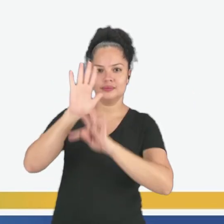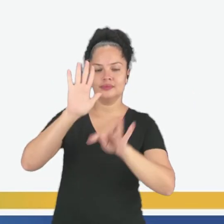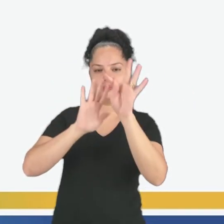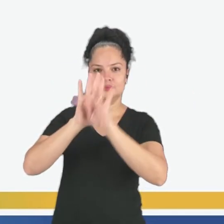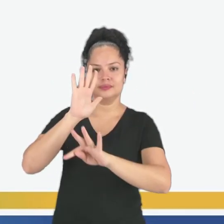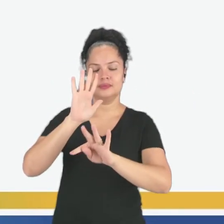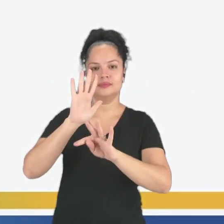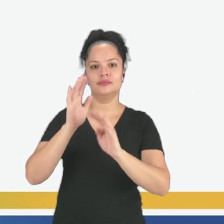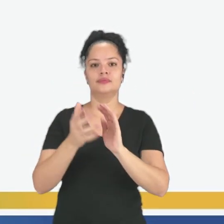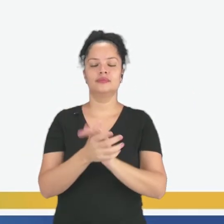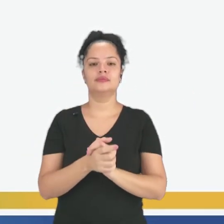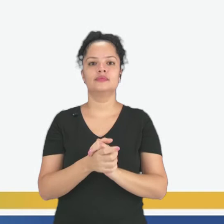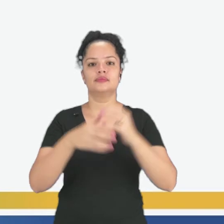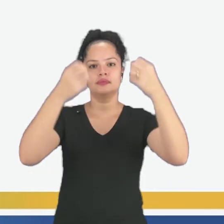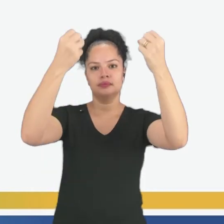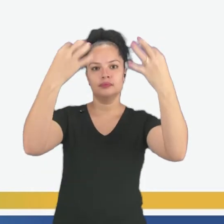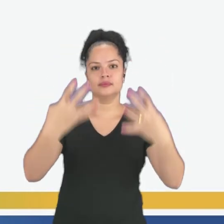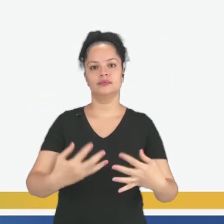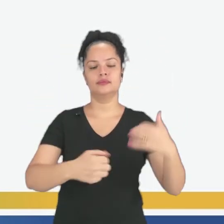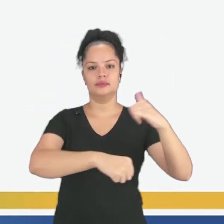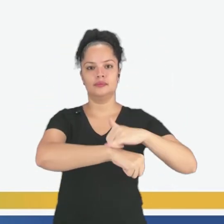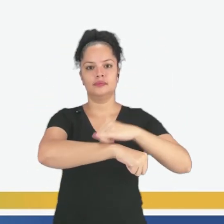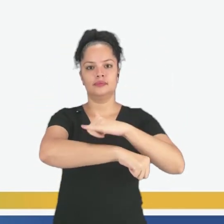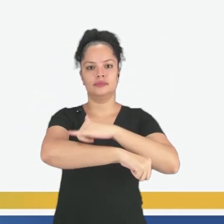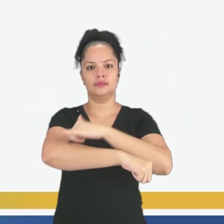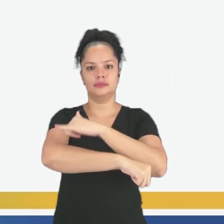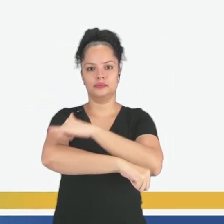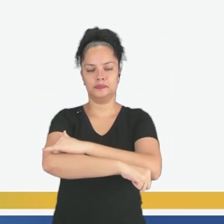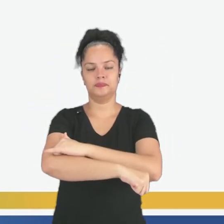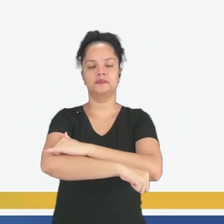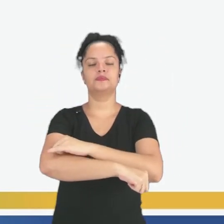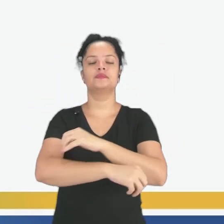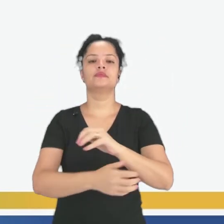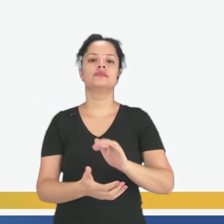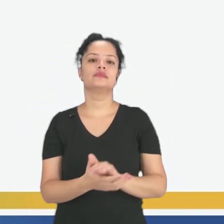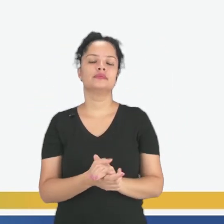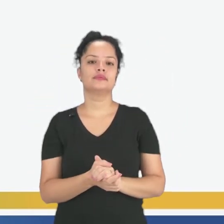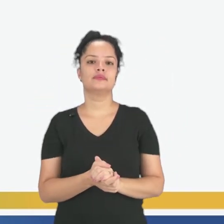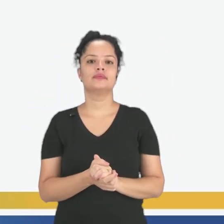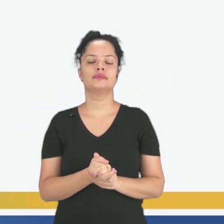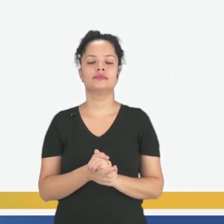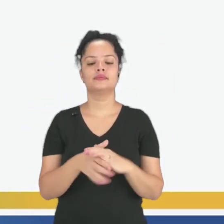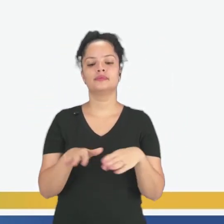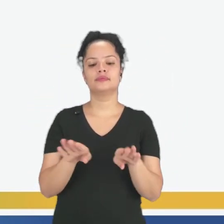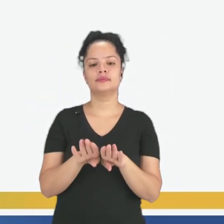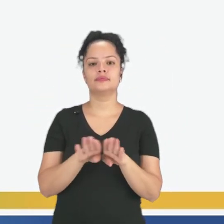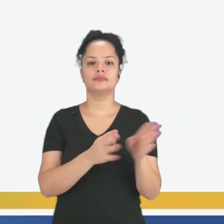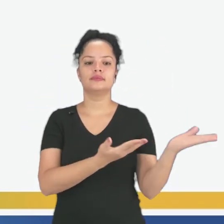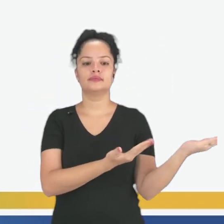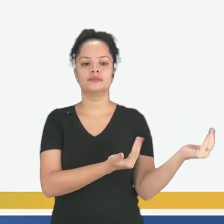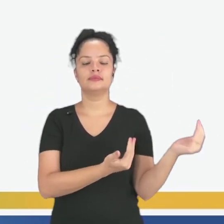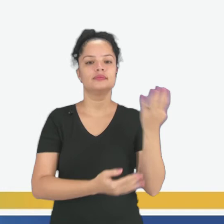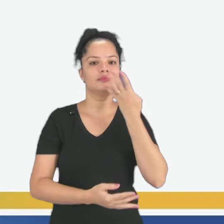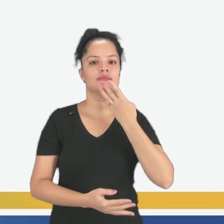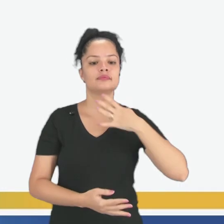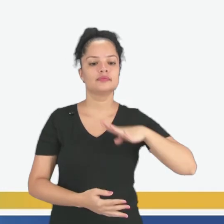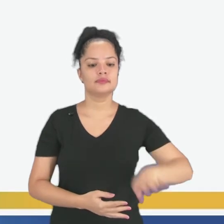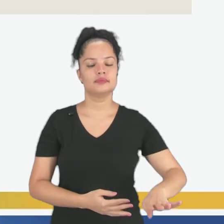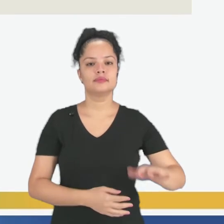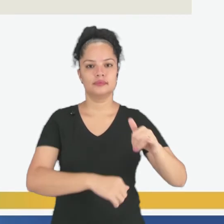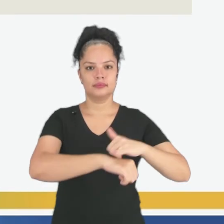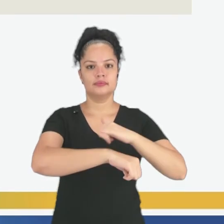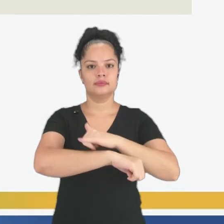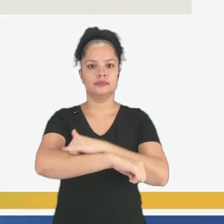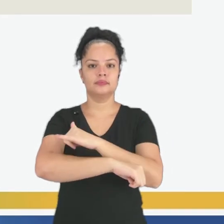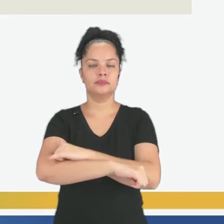questão da obesidade, sobre a questão do aumento, né, da porcentagem de adolescentes e crianças obesas.